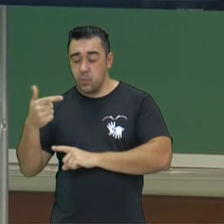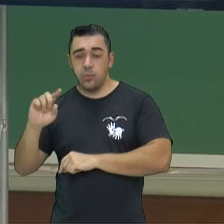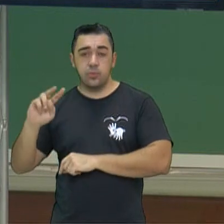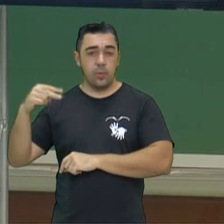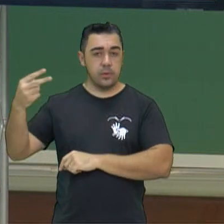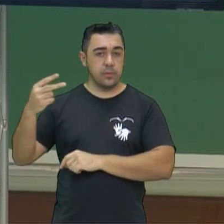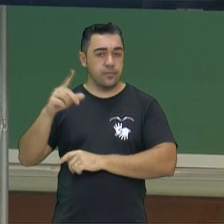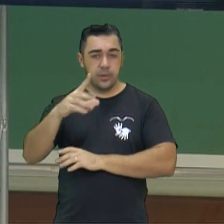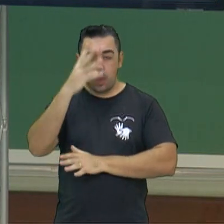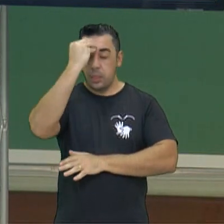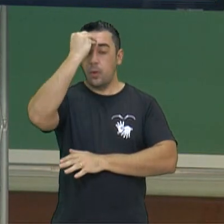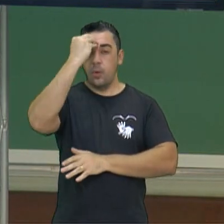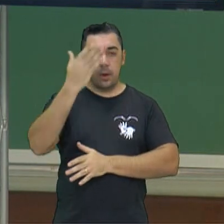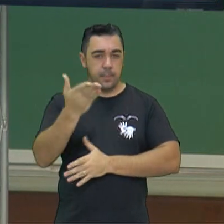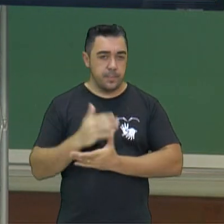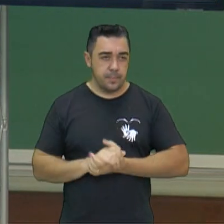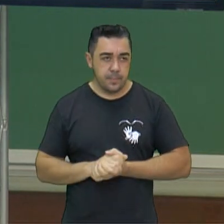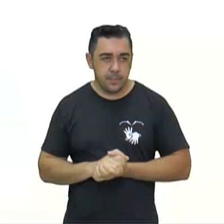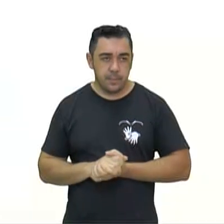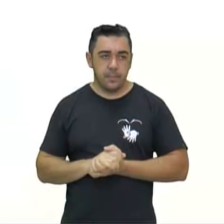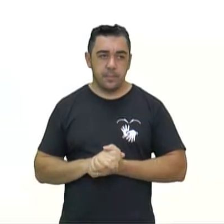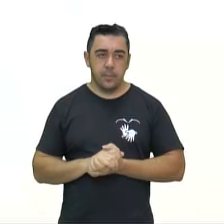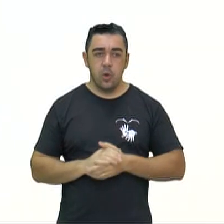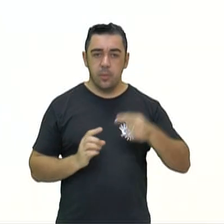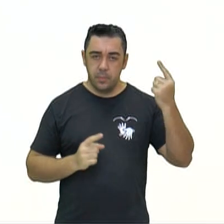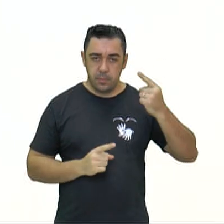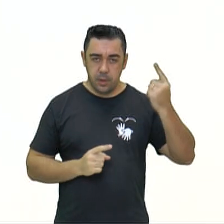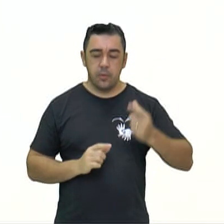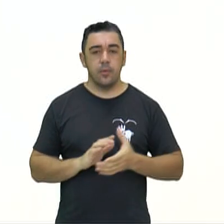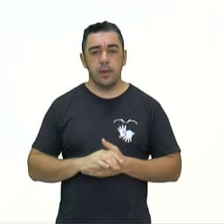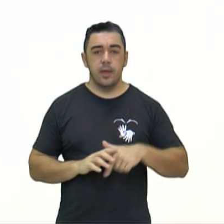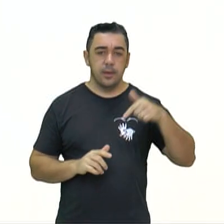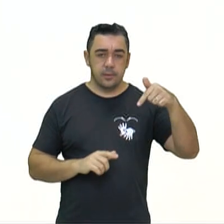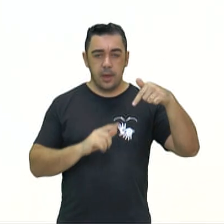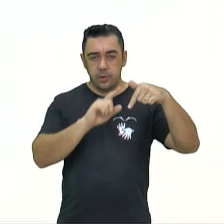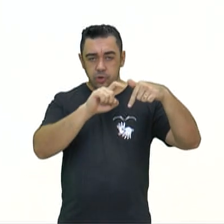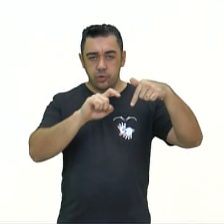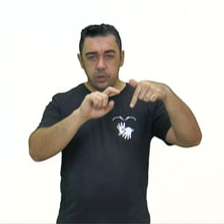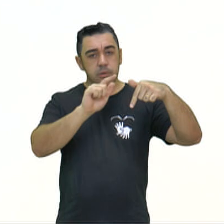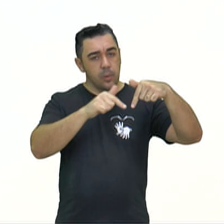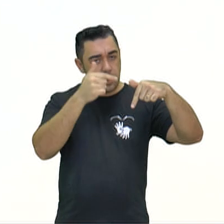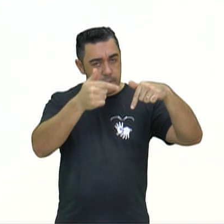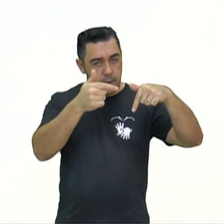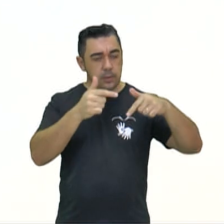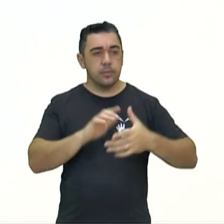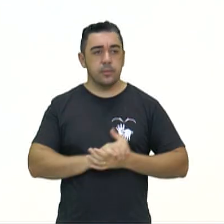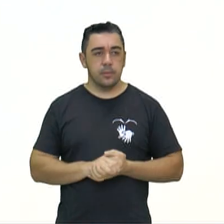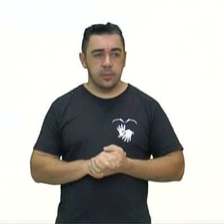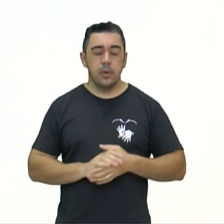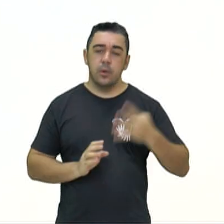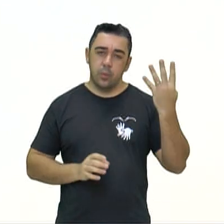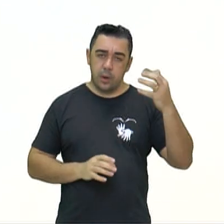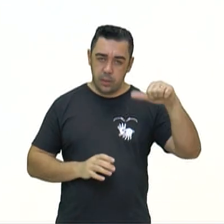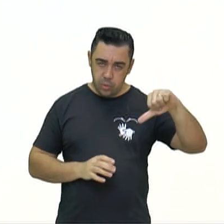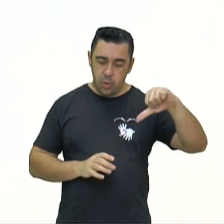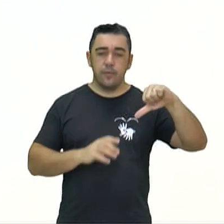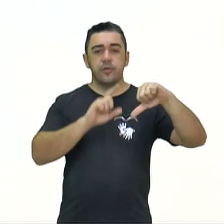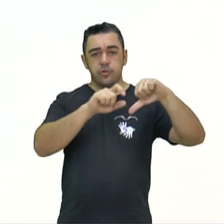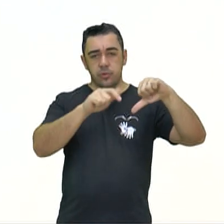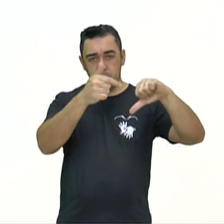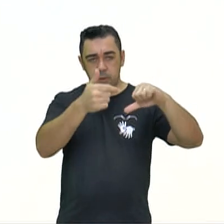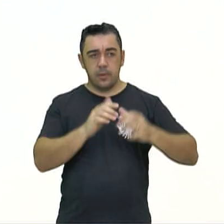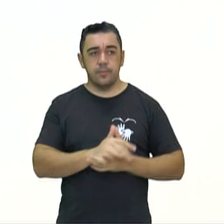acaba decorando. Então, como é que ficou? Quadrado do primeiro termo, 7x ao quadrado, 49x ao